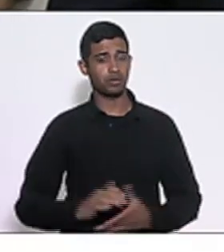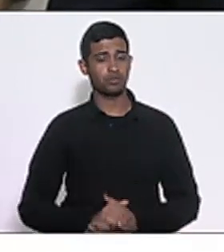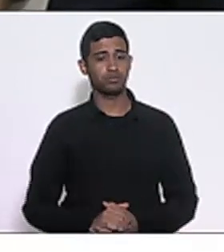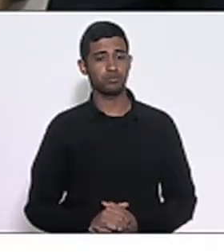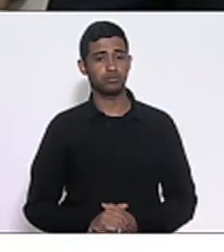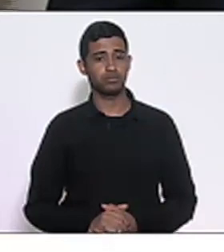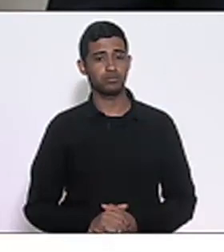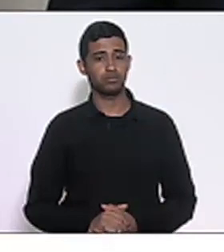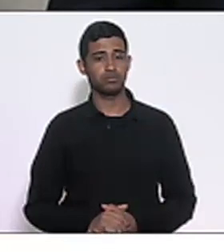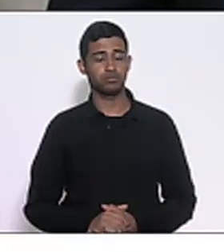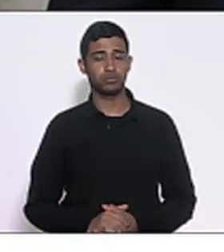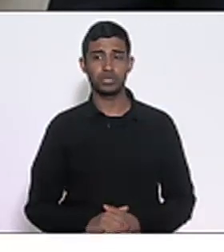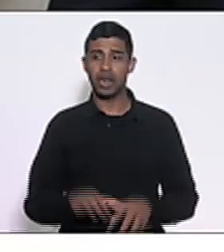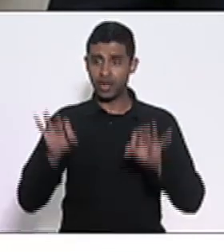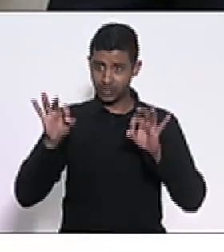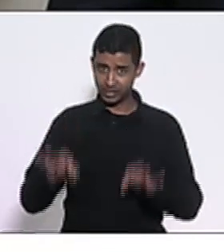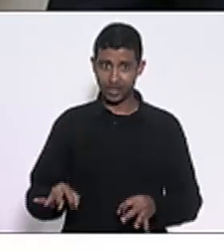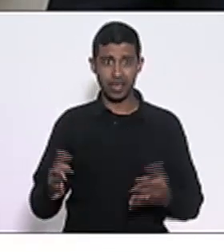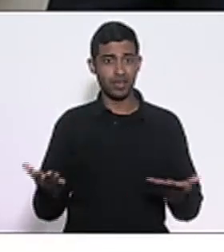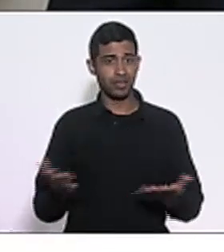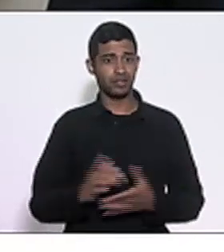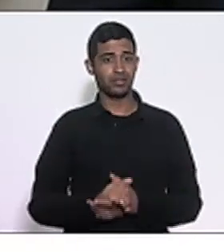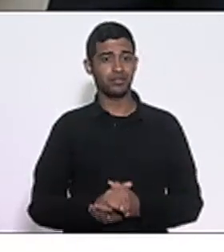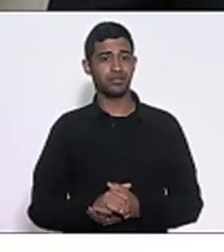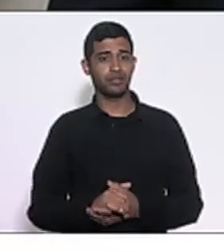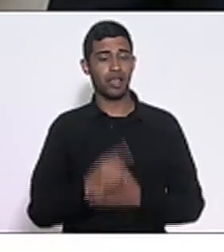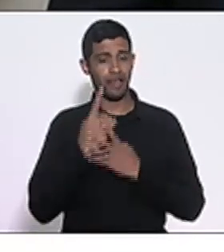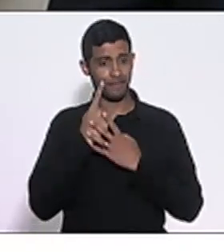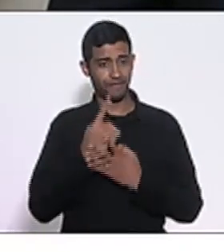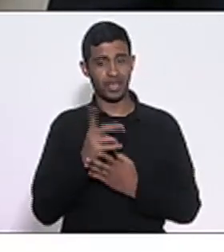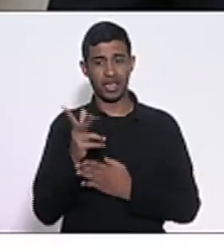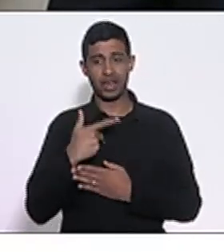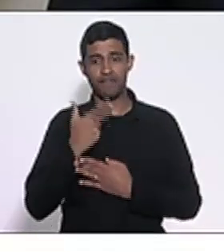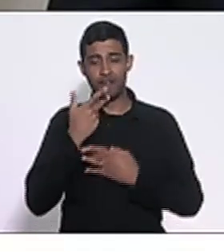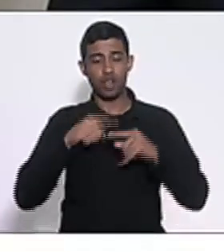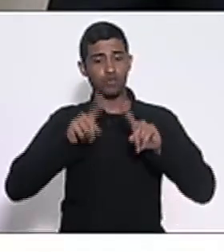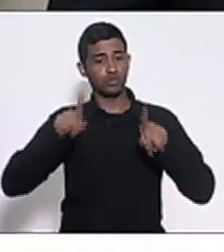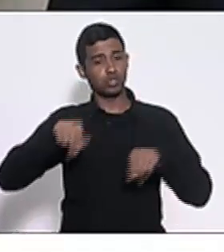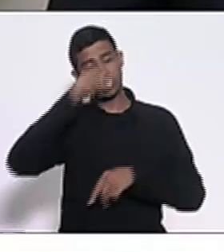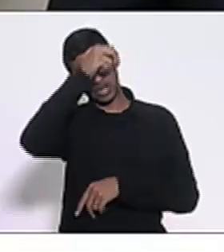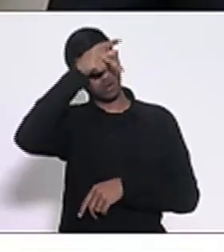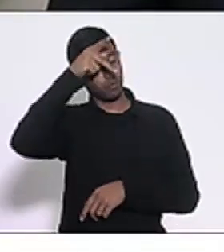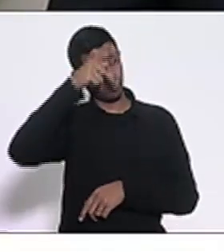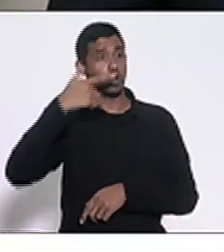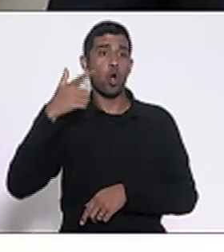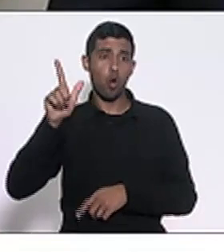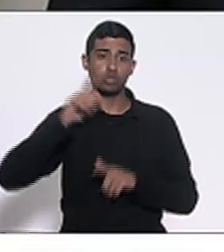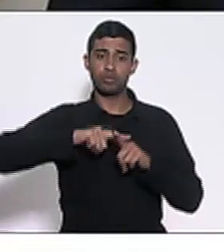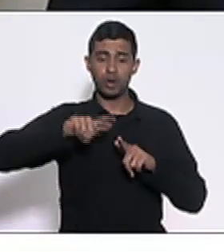E é isso mesmo. Essa questão do servidor público que o Sérgio falou é outra questão.